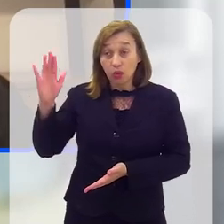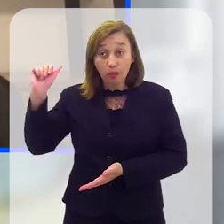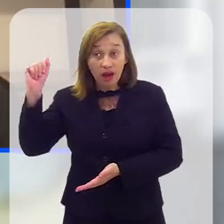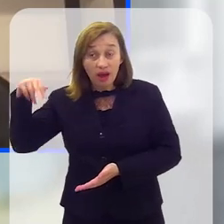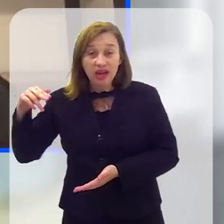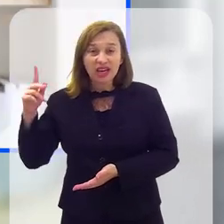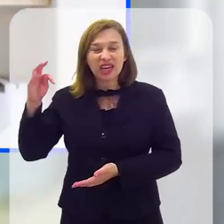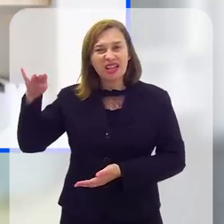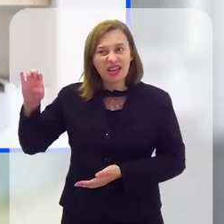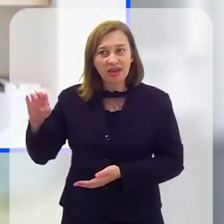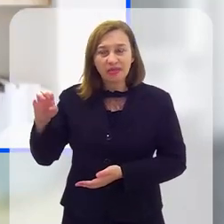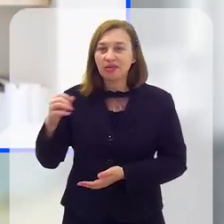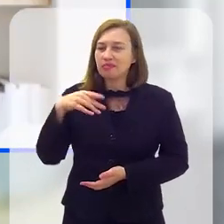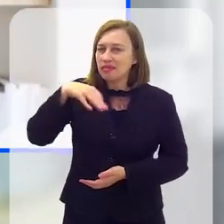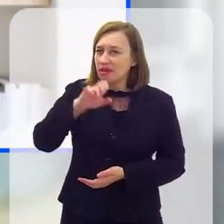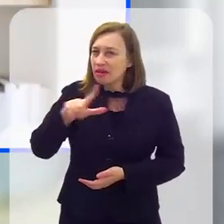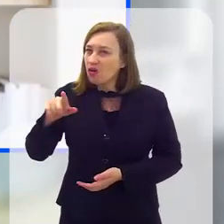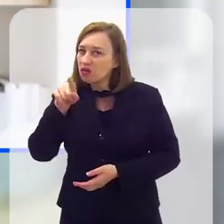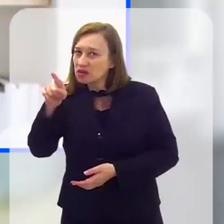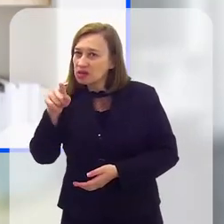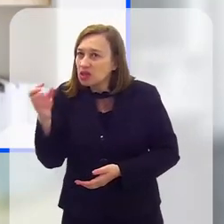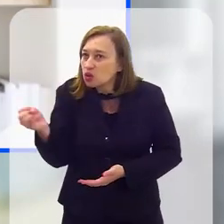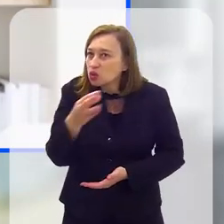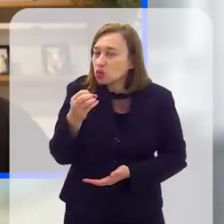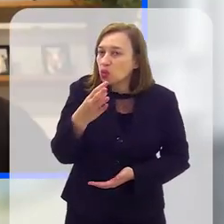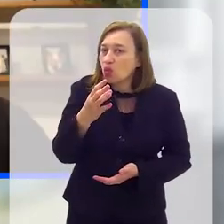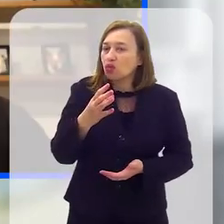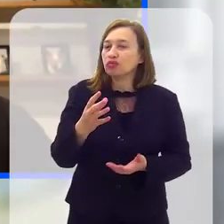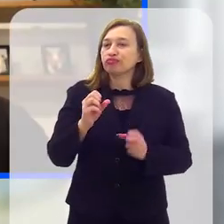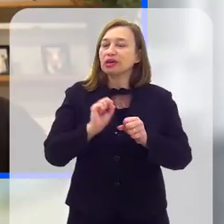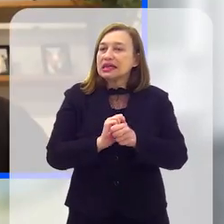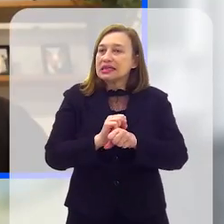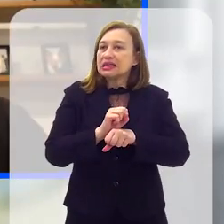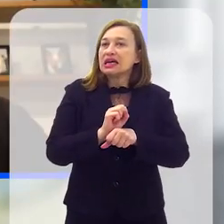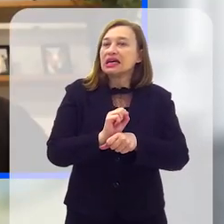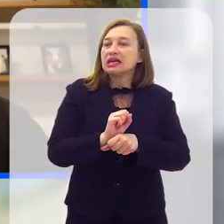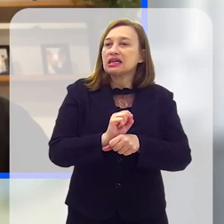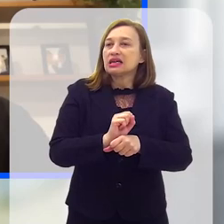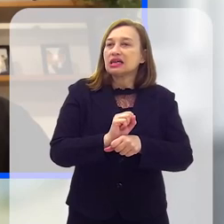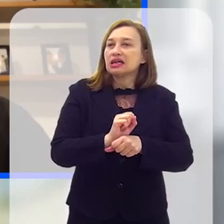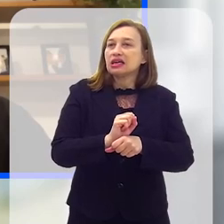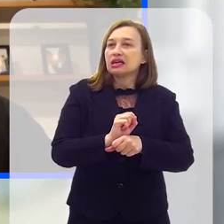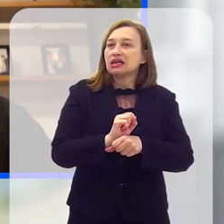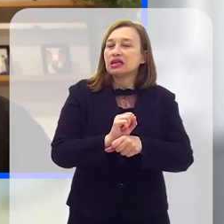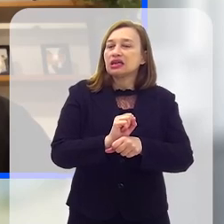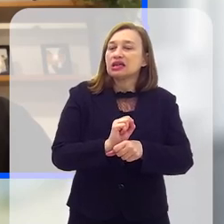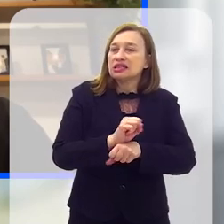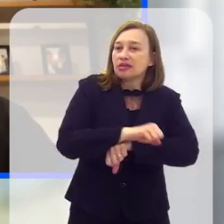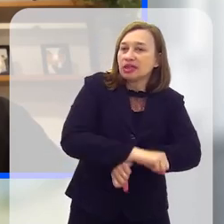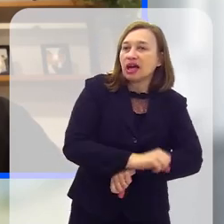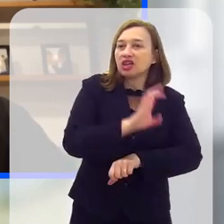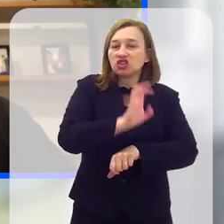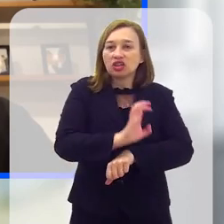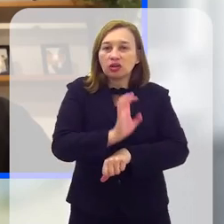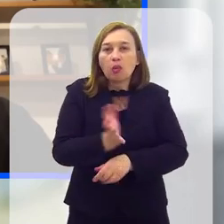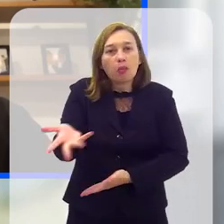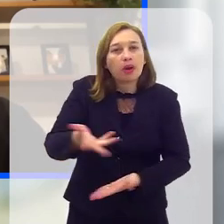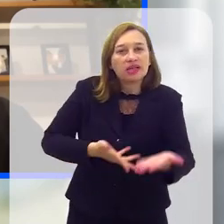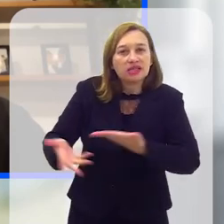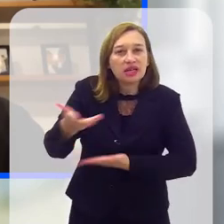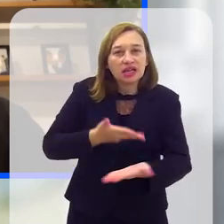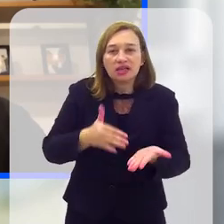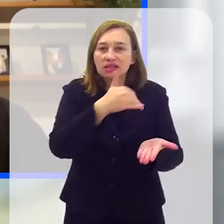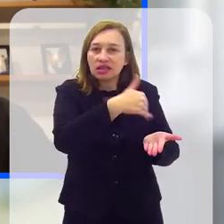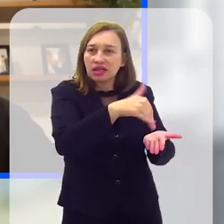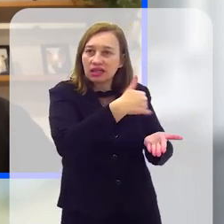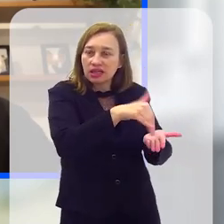Guilherme Almeida. Miguel, recentemente você liderou um seminário estadual, né, de saneamento e meio ambiente em parceria com a